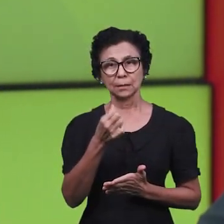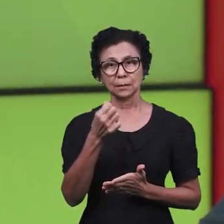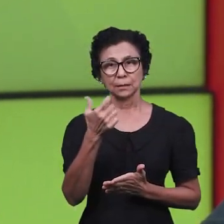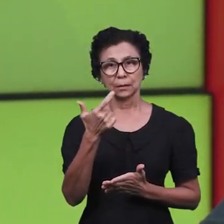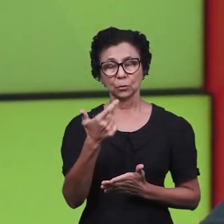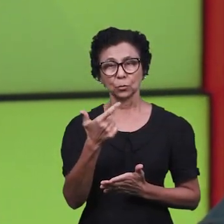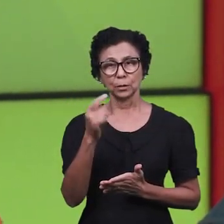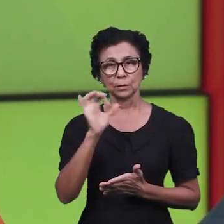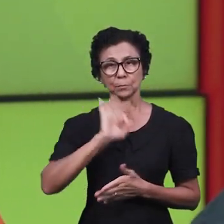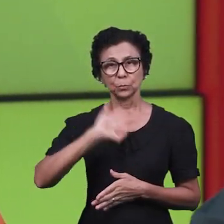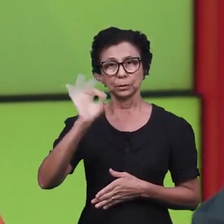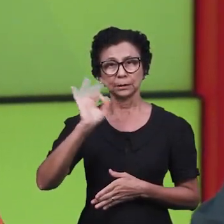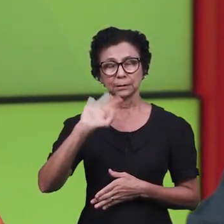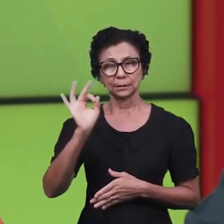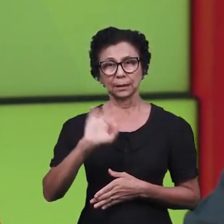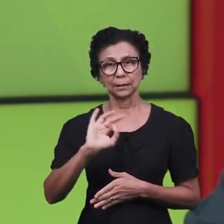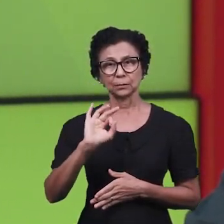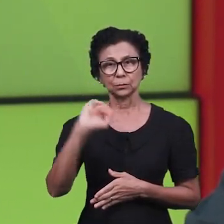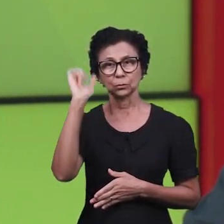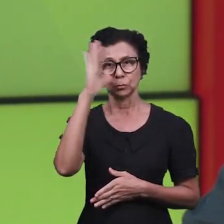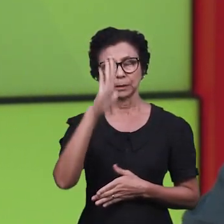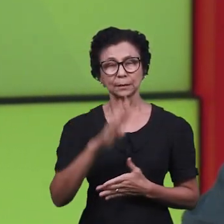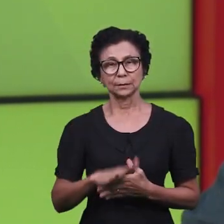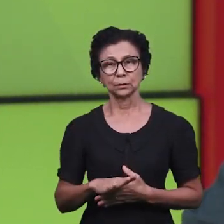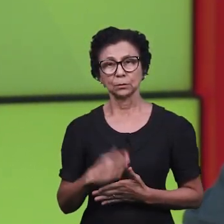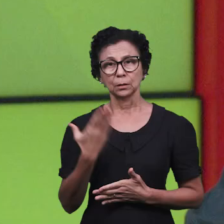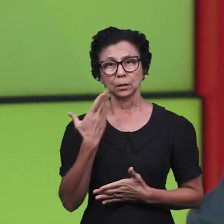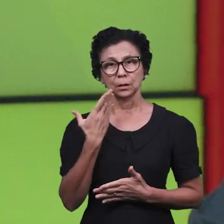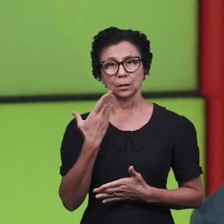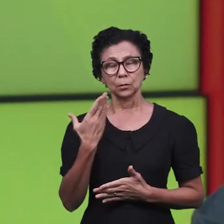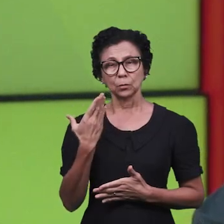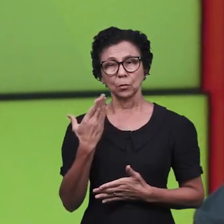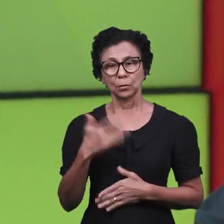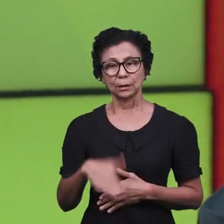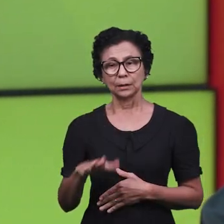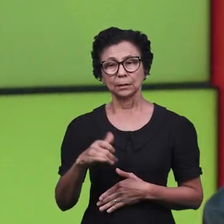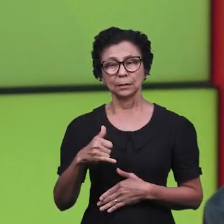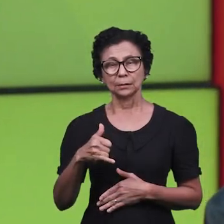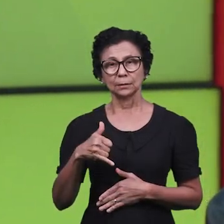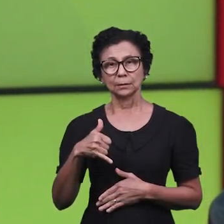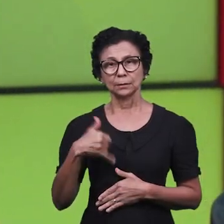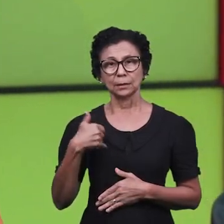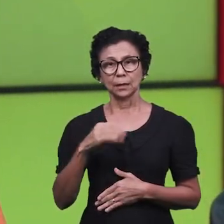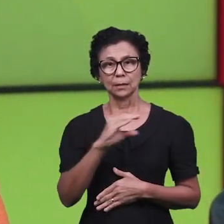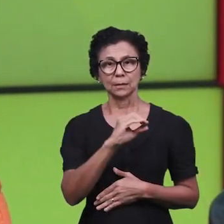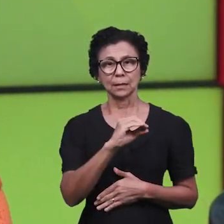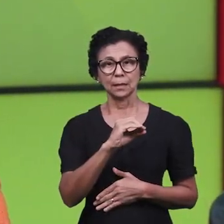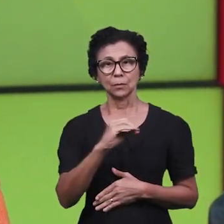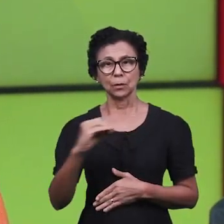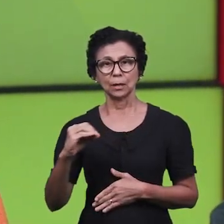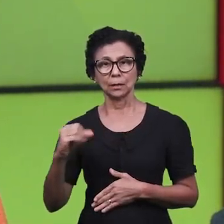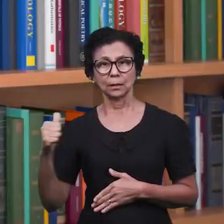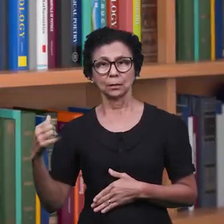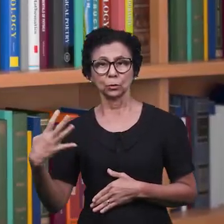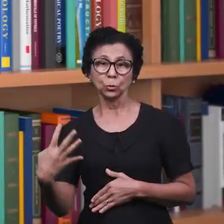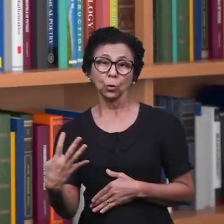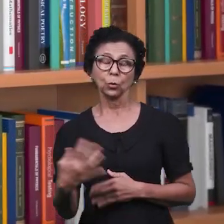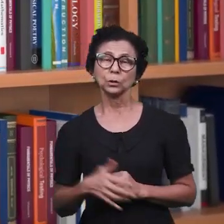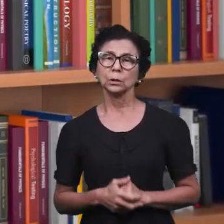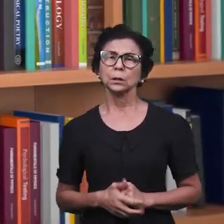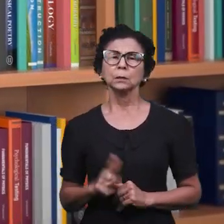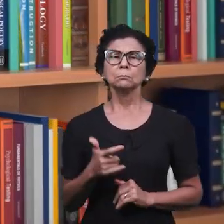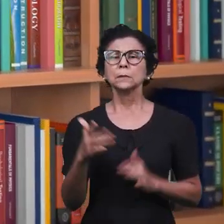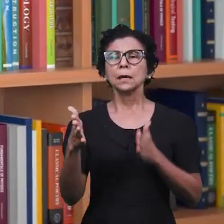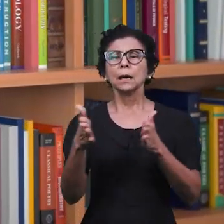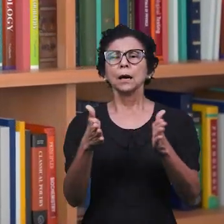brasileiras com crianças entre 0 e 14 anos disseram não ter acesso a espaços gratuitos